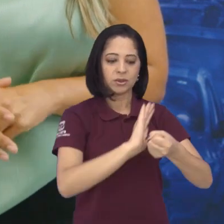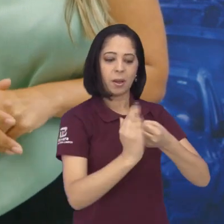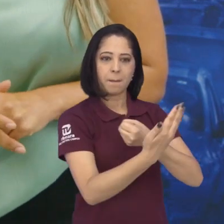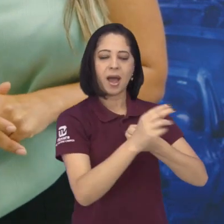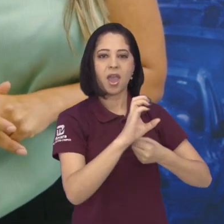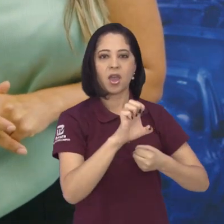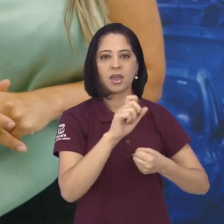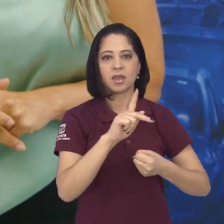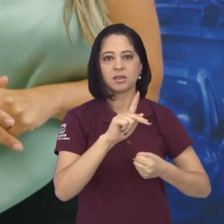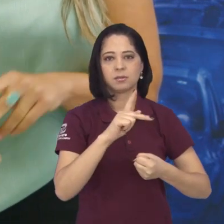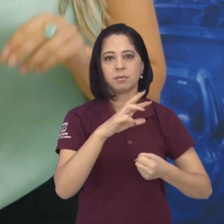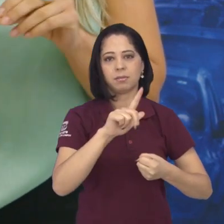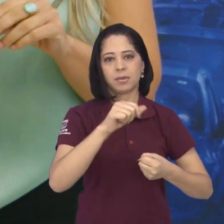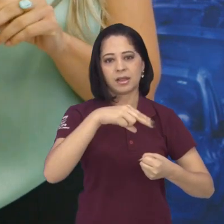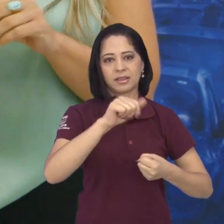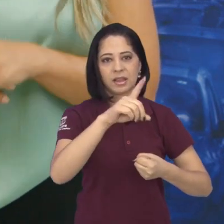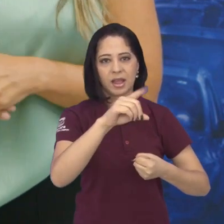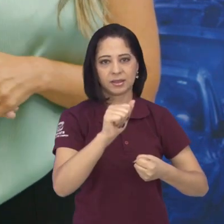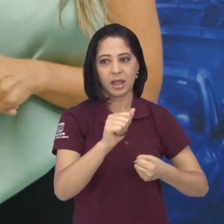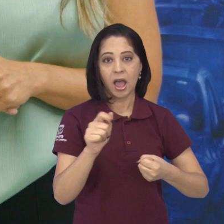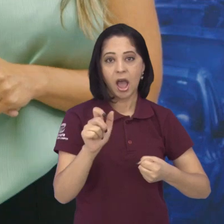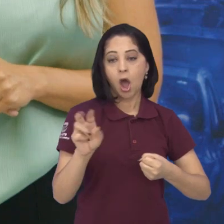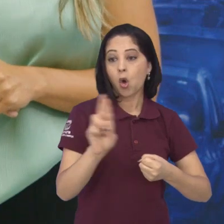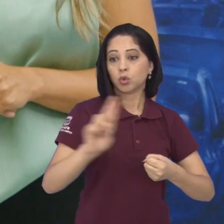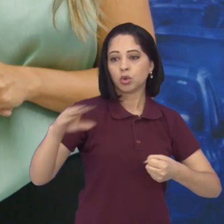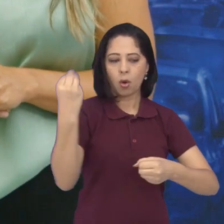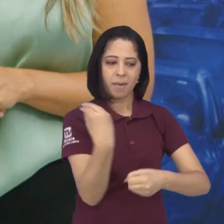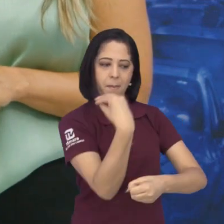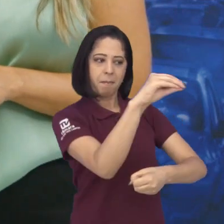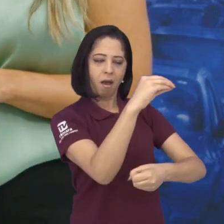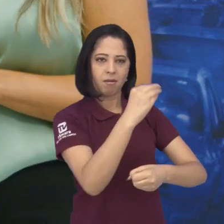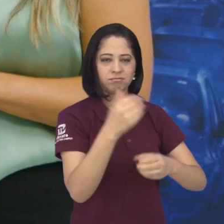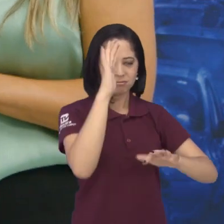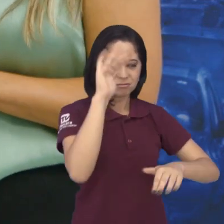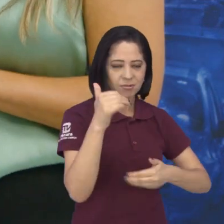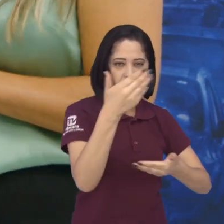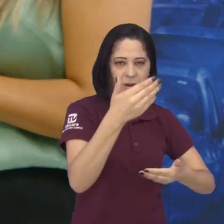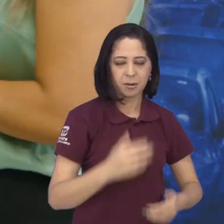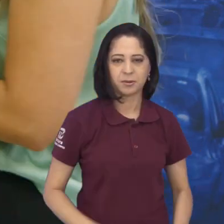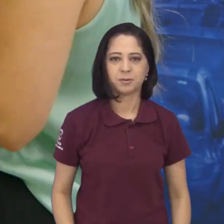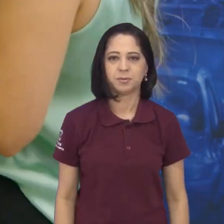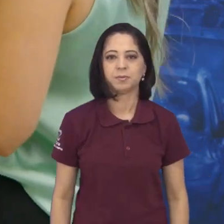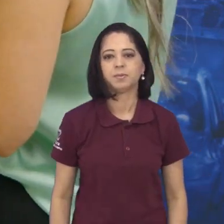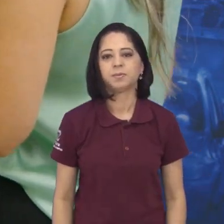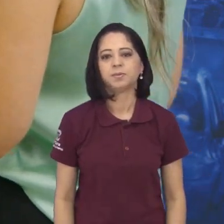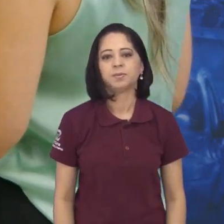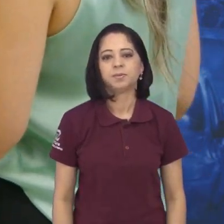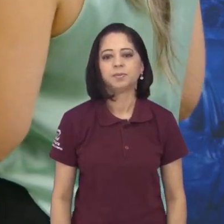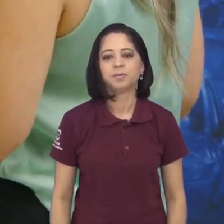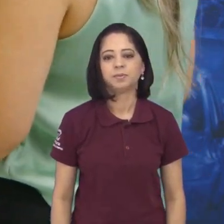de reconhecimento, uma rua do Jardim Esplanada recebeu o nome dele.